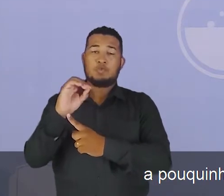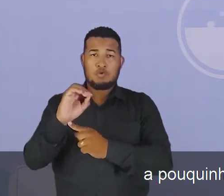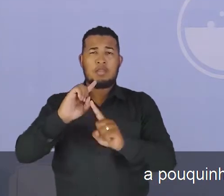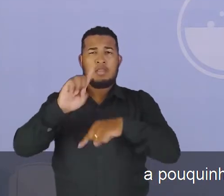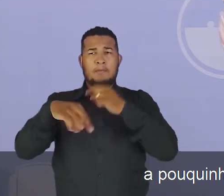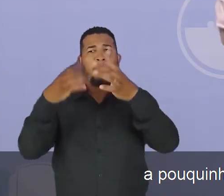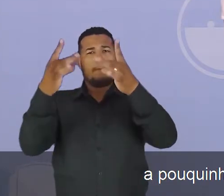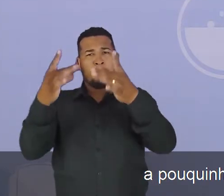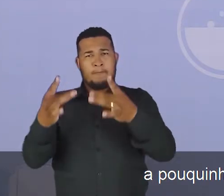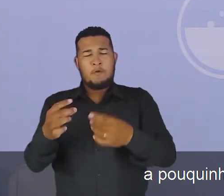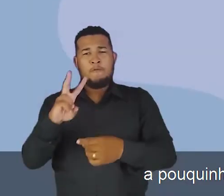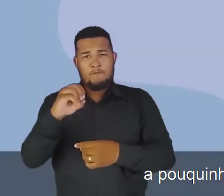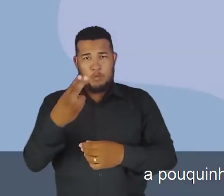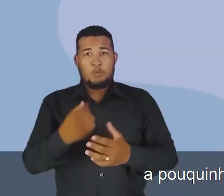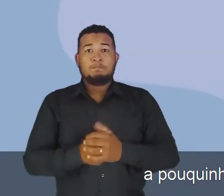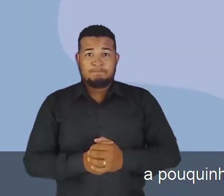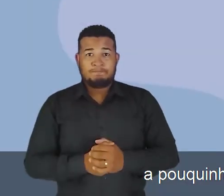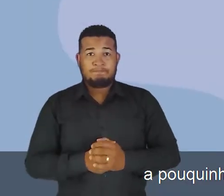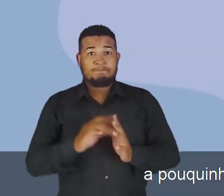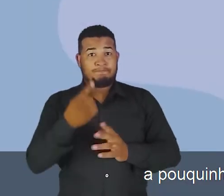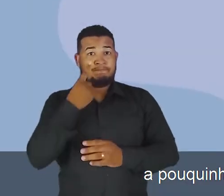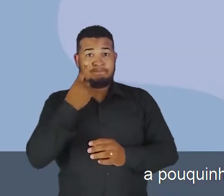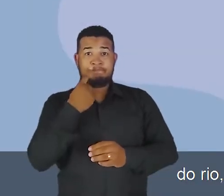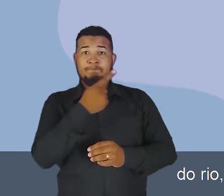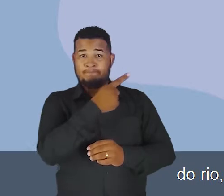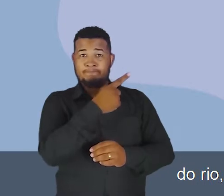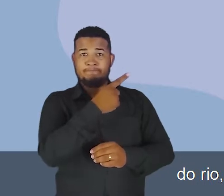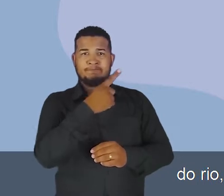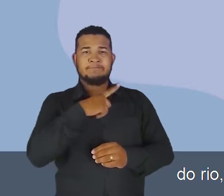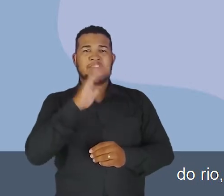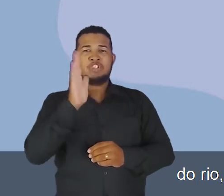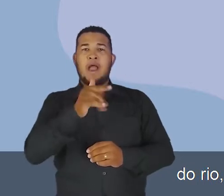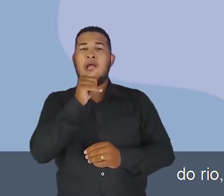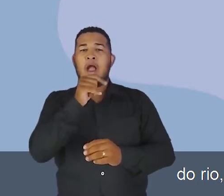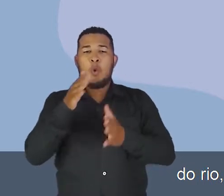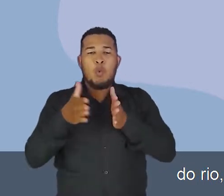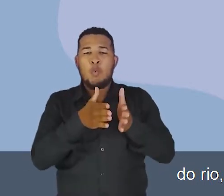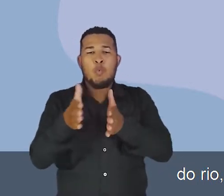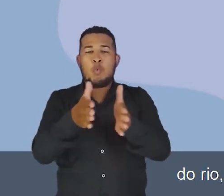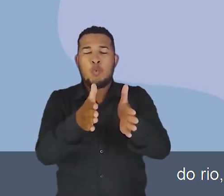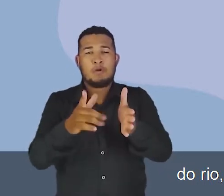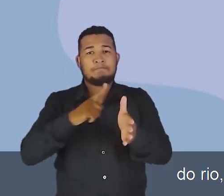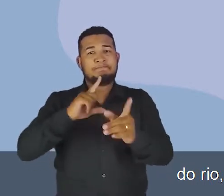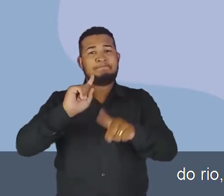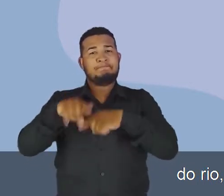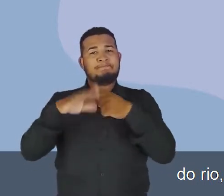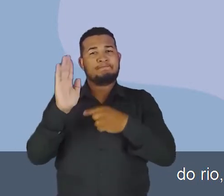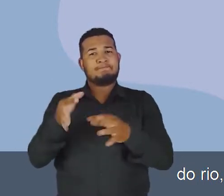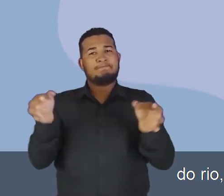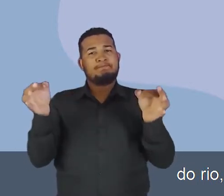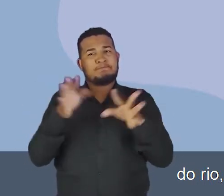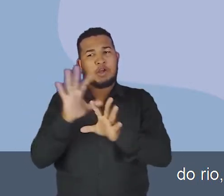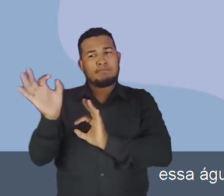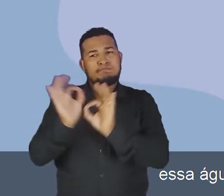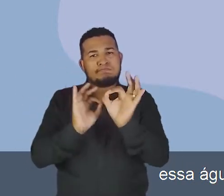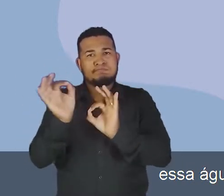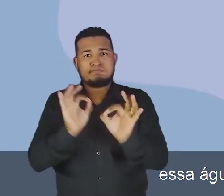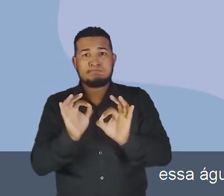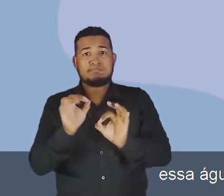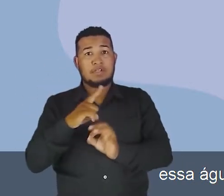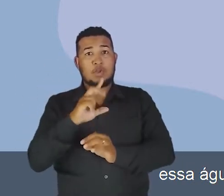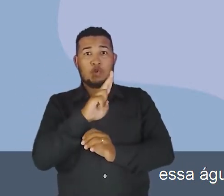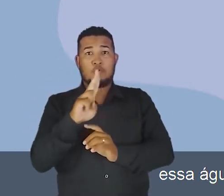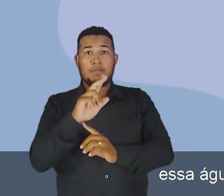a pouquinho. Então, voltando para o slide, você percebe que essa água do rio, do córrego, depois de captada e tratada, nós chamamos essa água